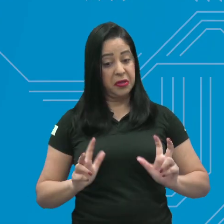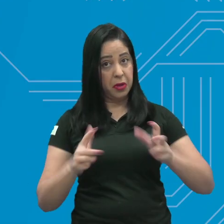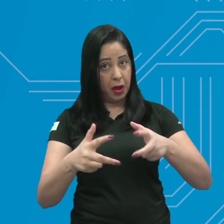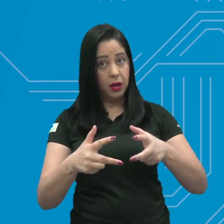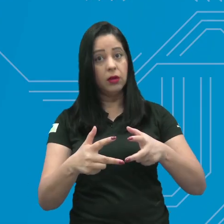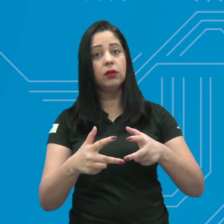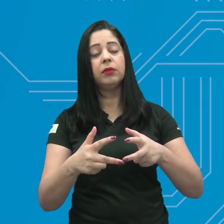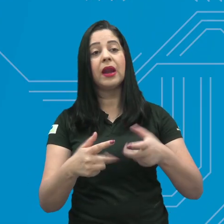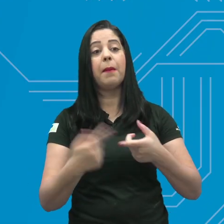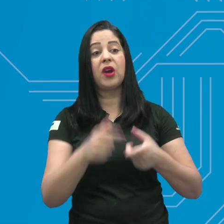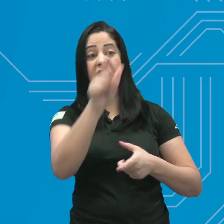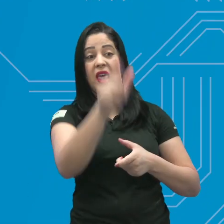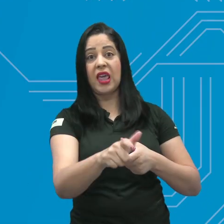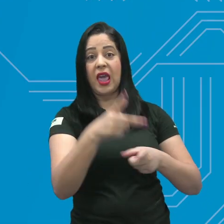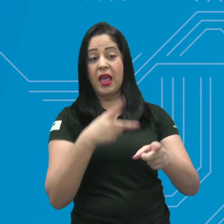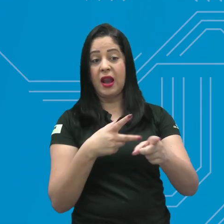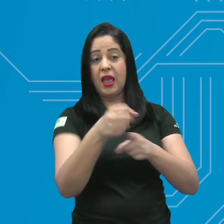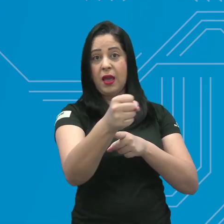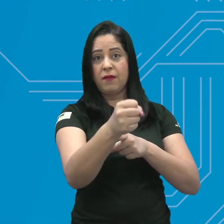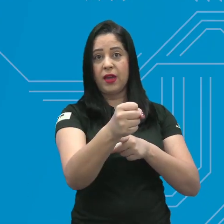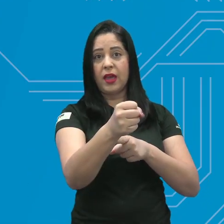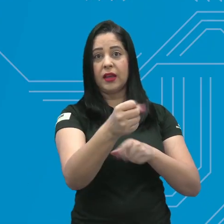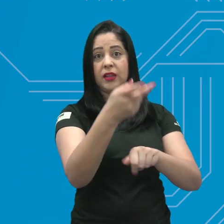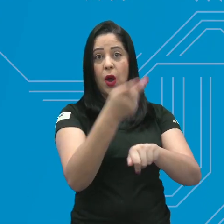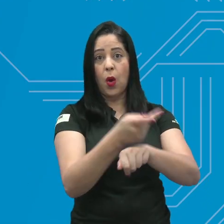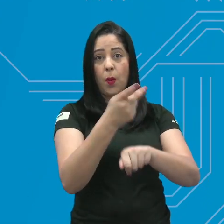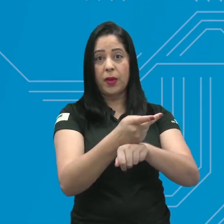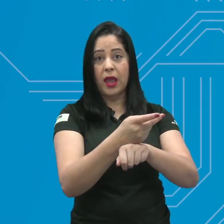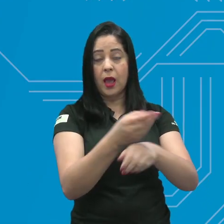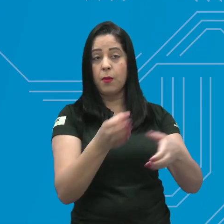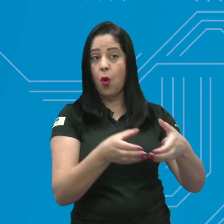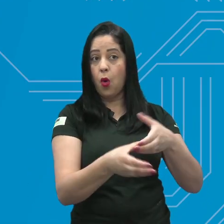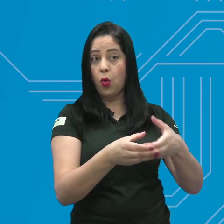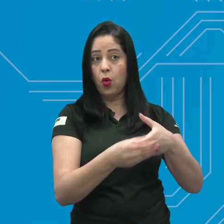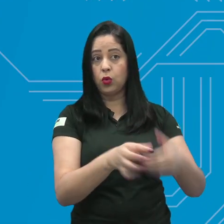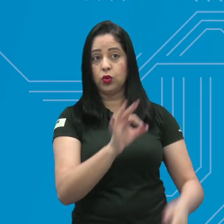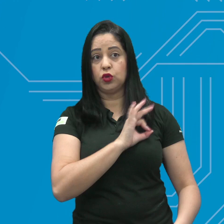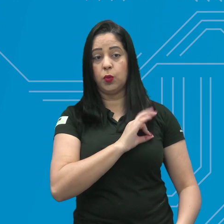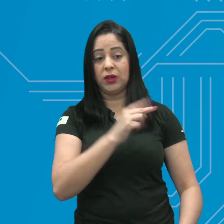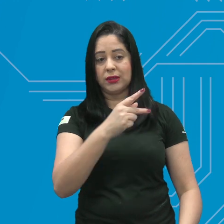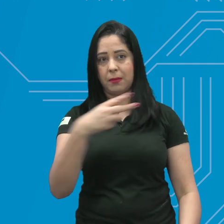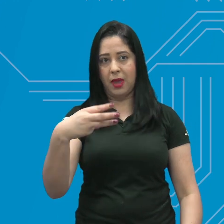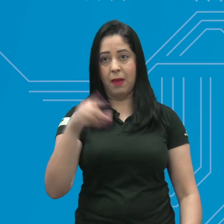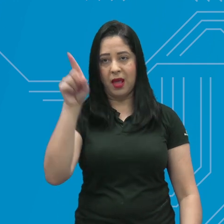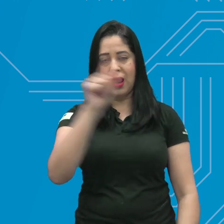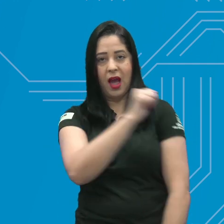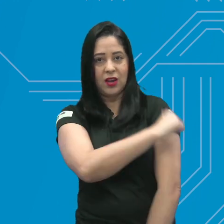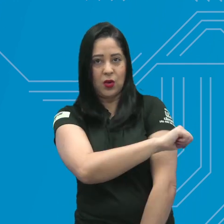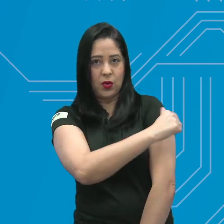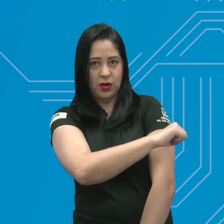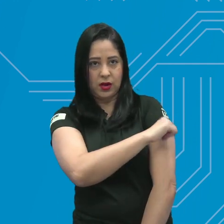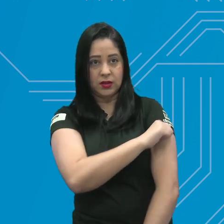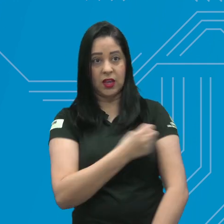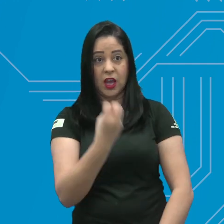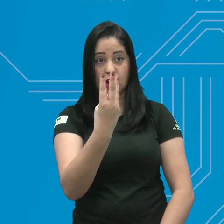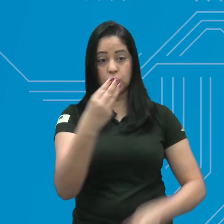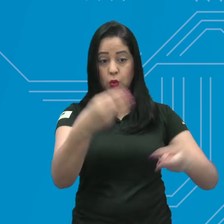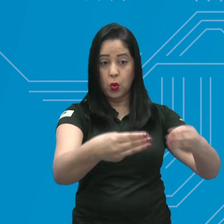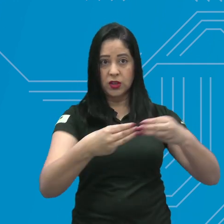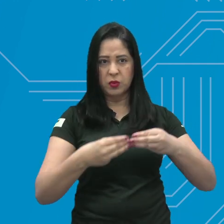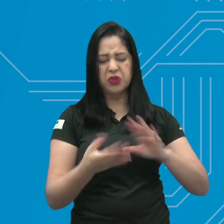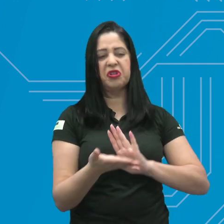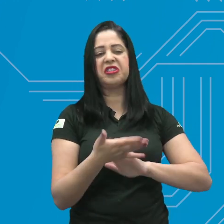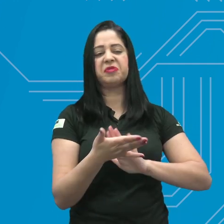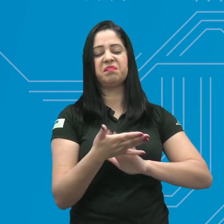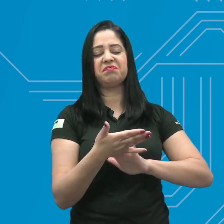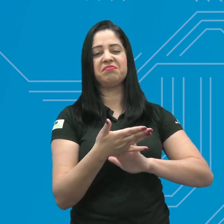Câmara Municipal após conquistar o primeiro lugar em um curso da Polícia Militar do Rio de Janeiro. 2 moções foram